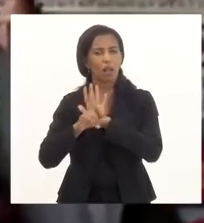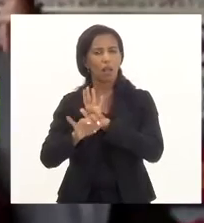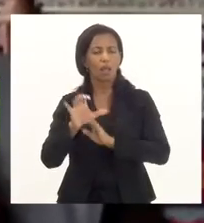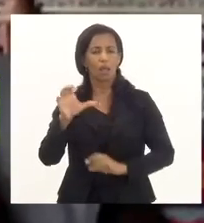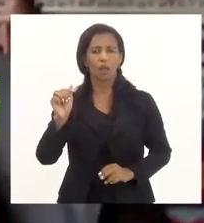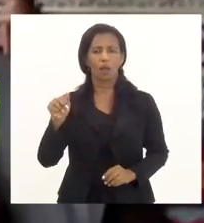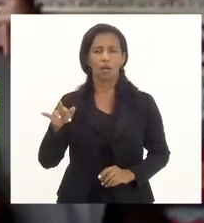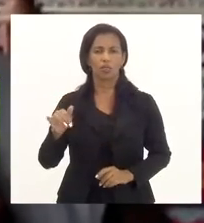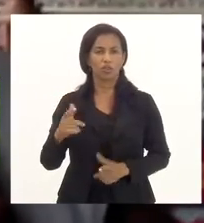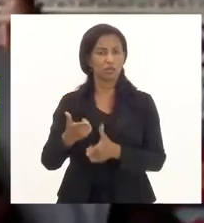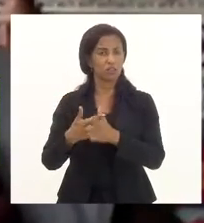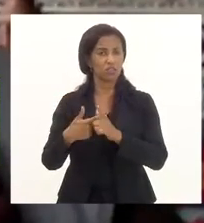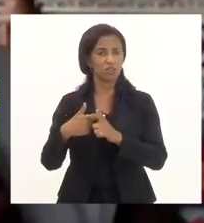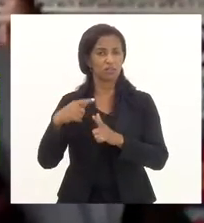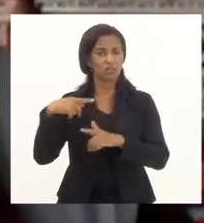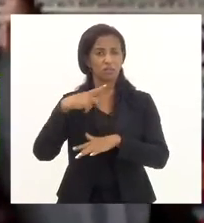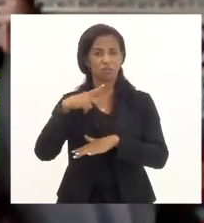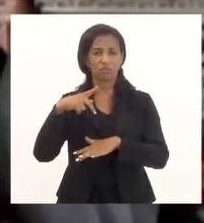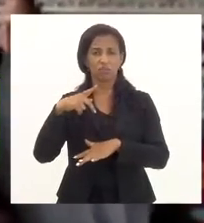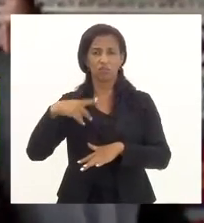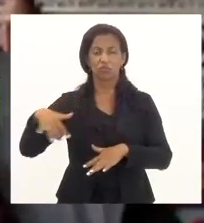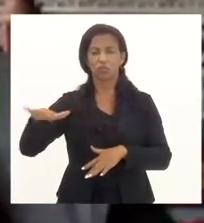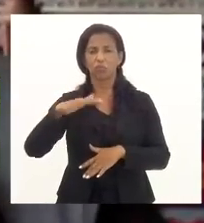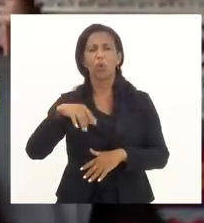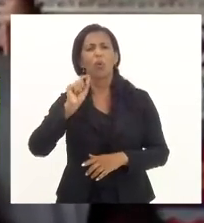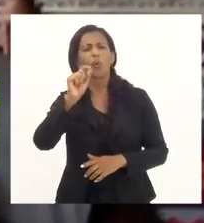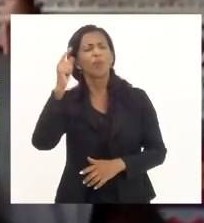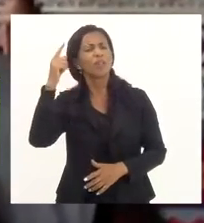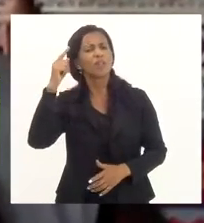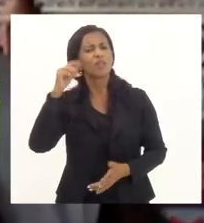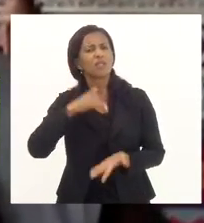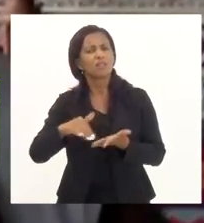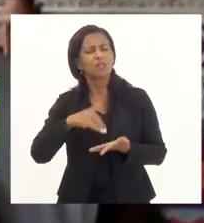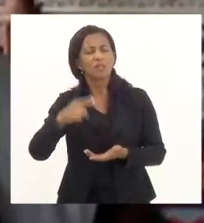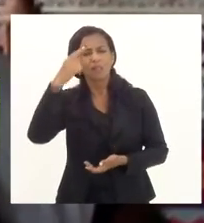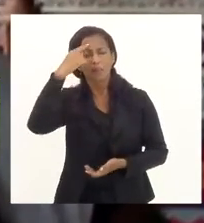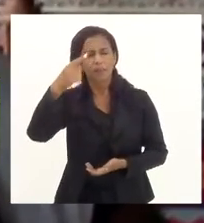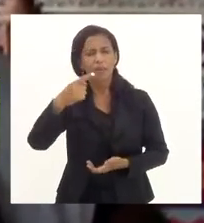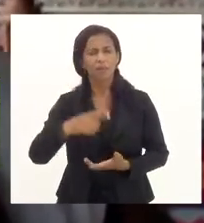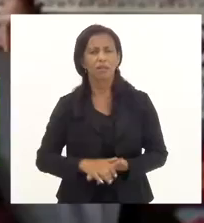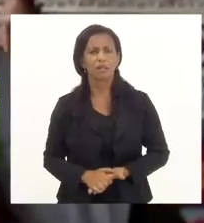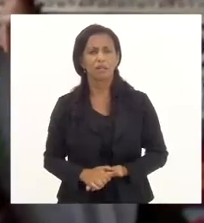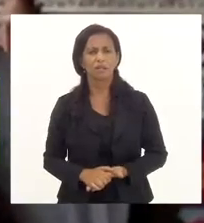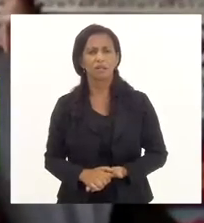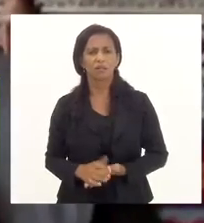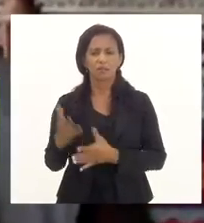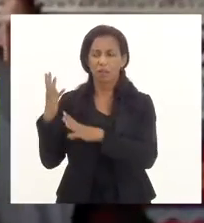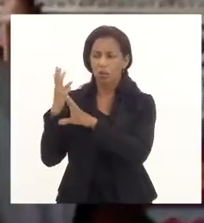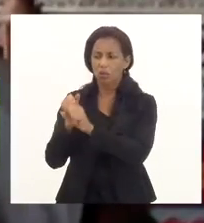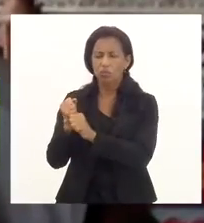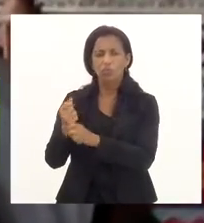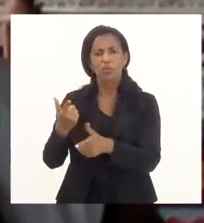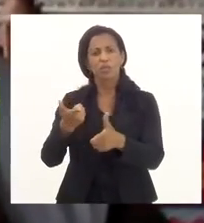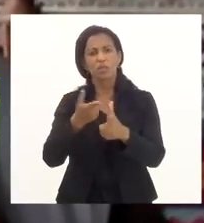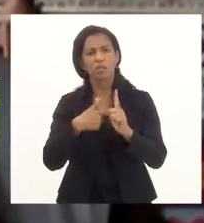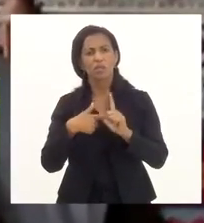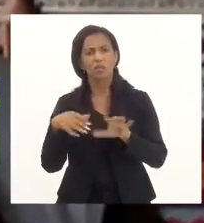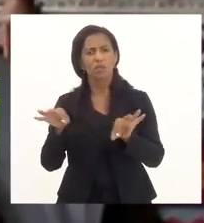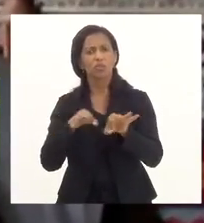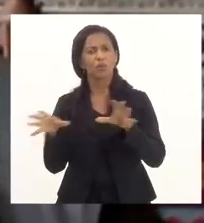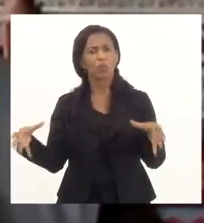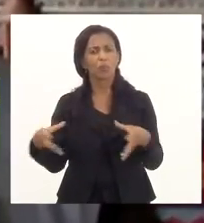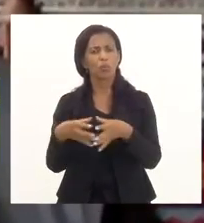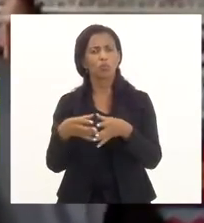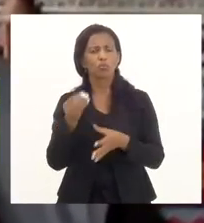dívida pública de modo geral porque secretaria pensa secretário da auditoria dessa dívida de forma